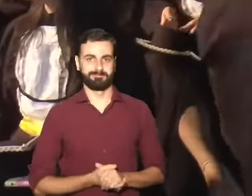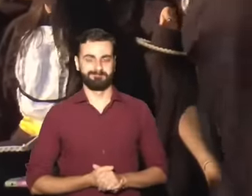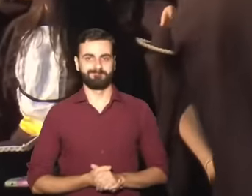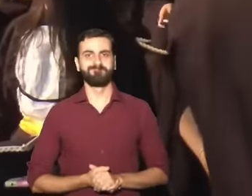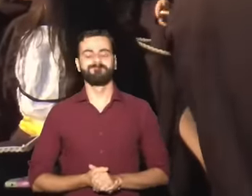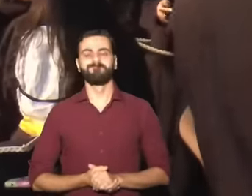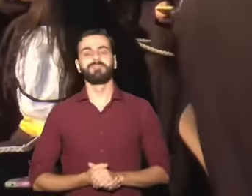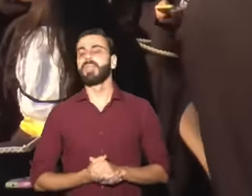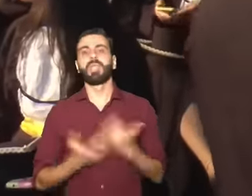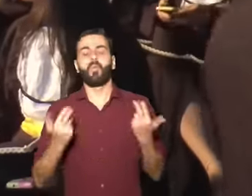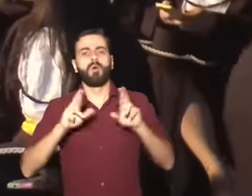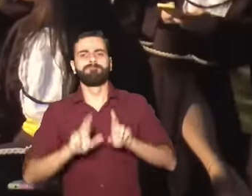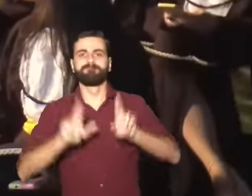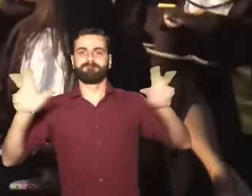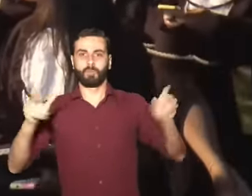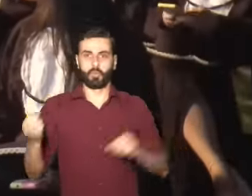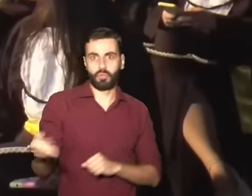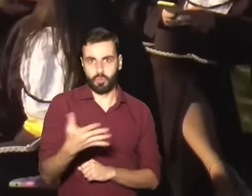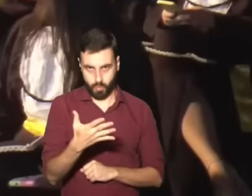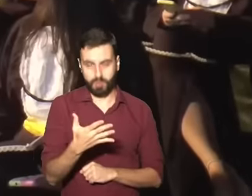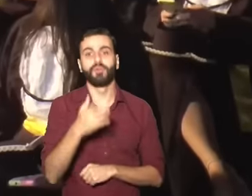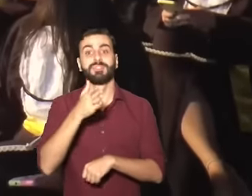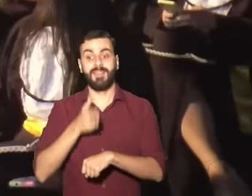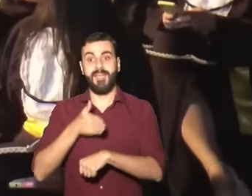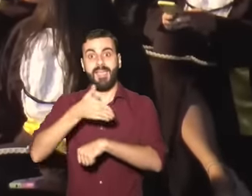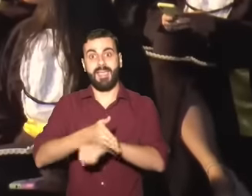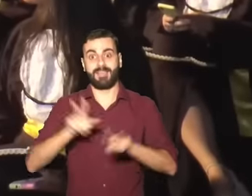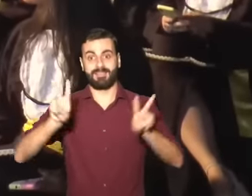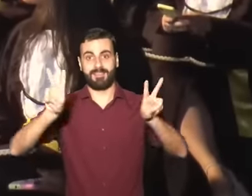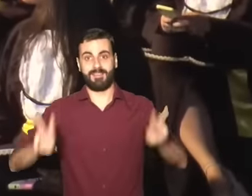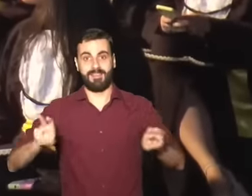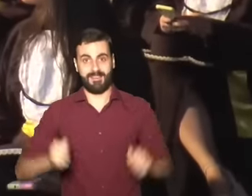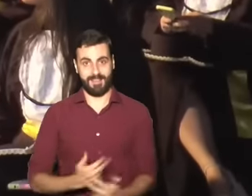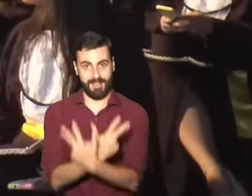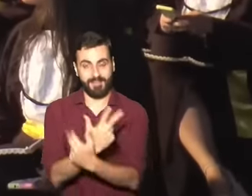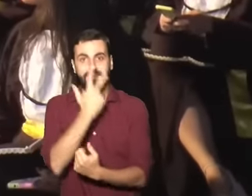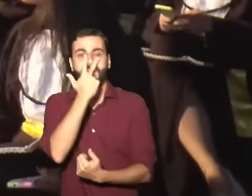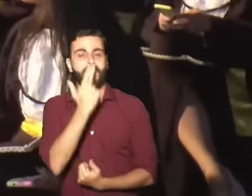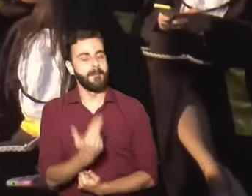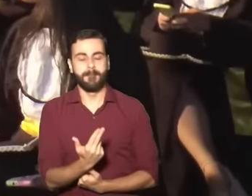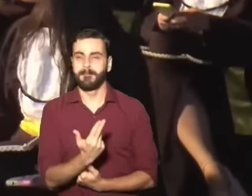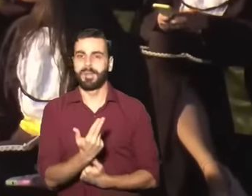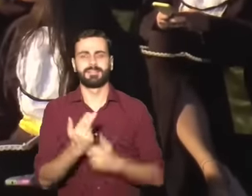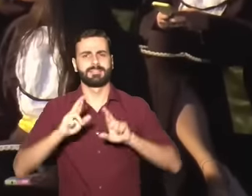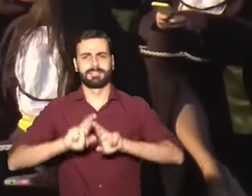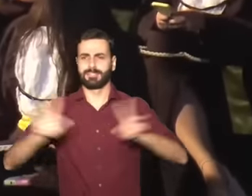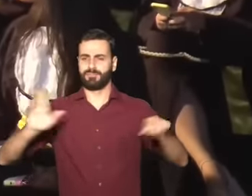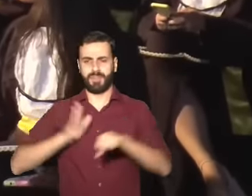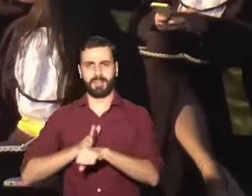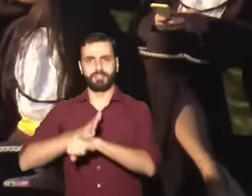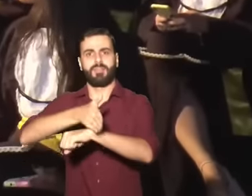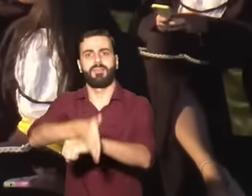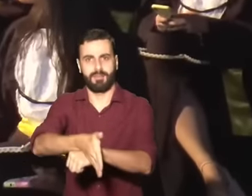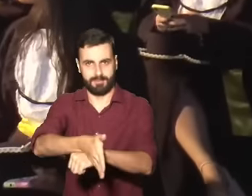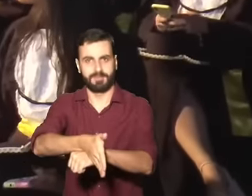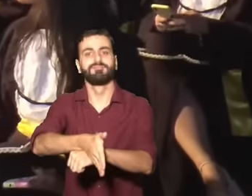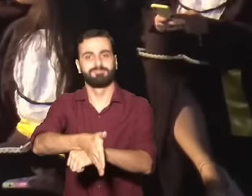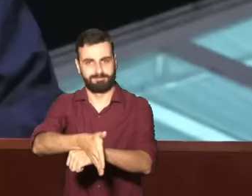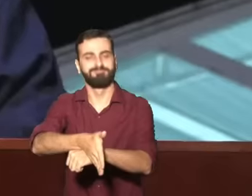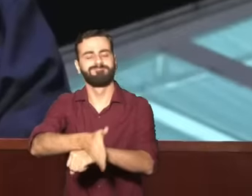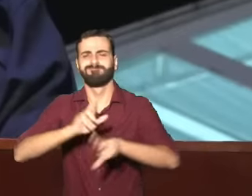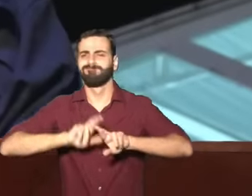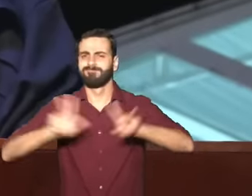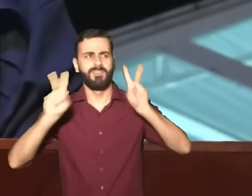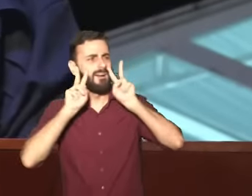Era um mundo novo. Atravessar as quatro pilastras era como se passássemos por um portal.